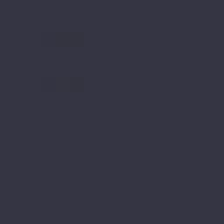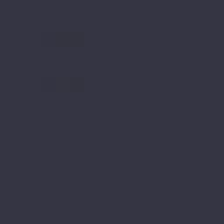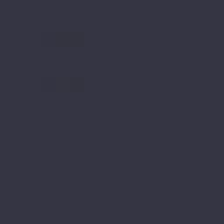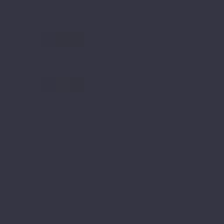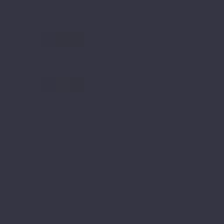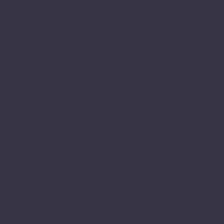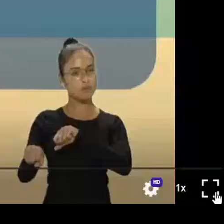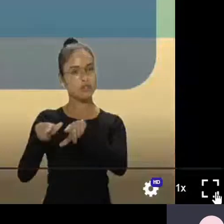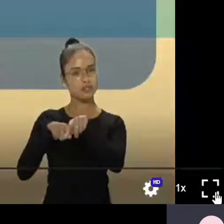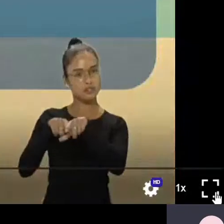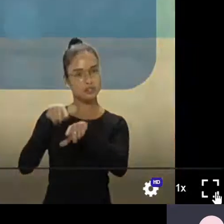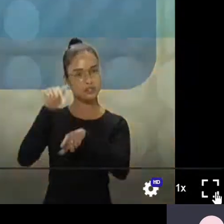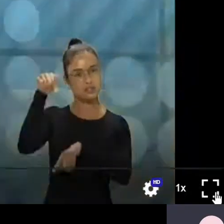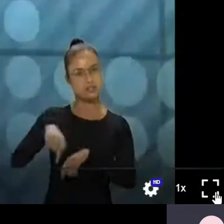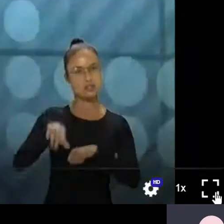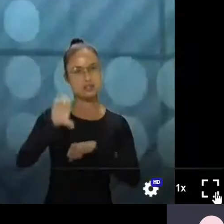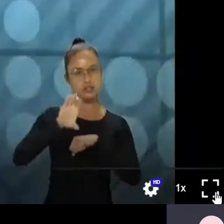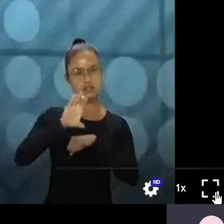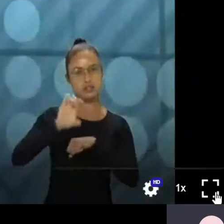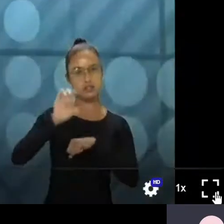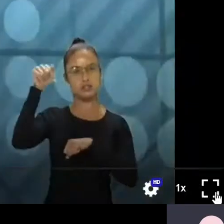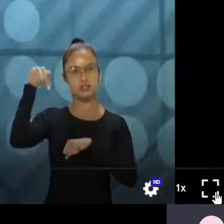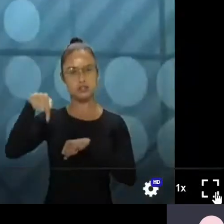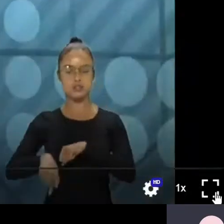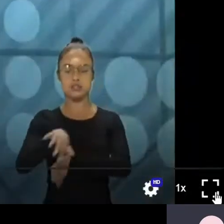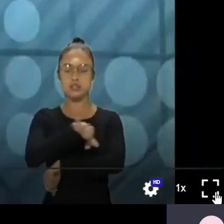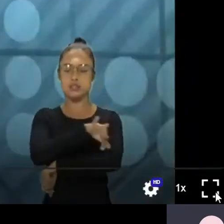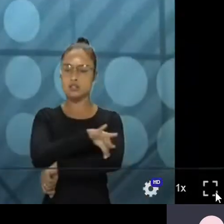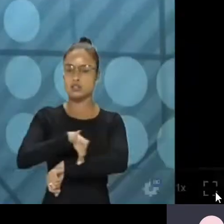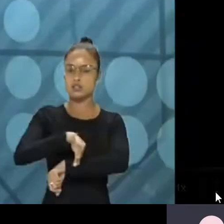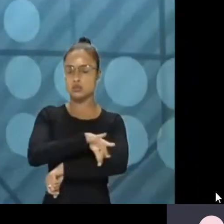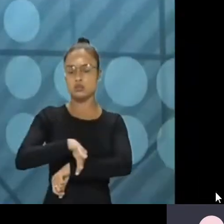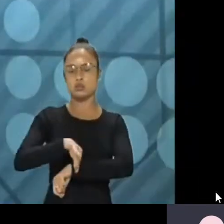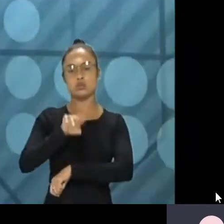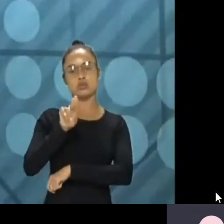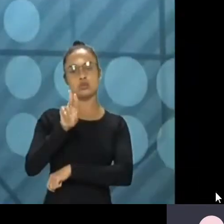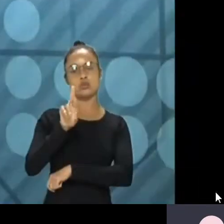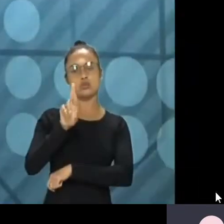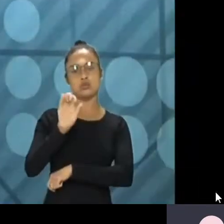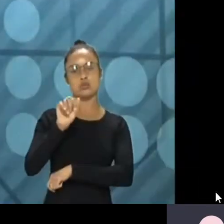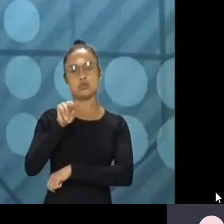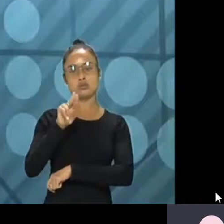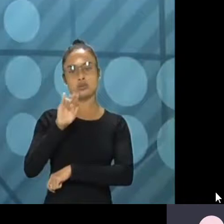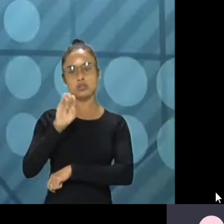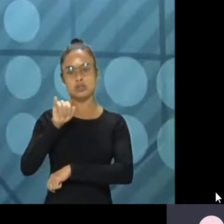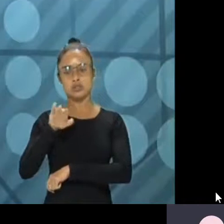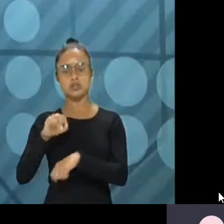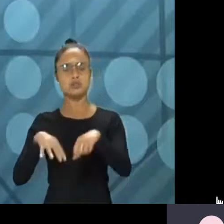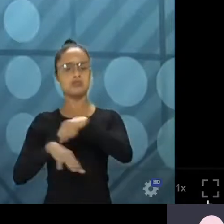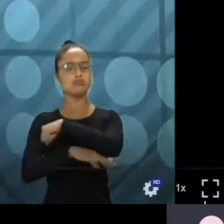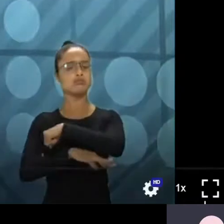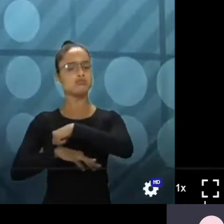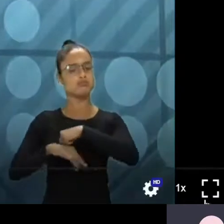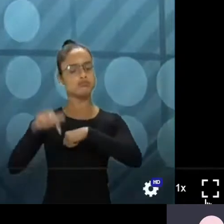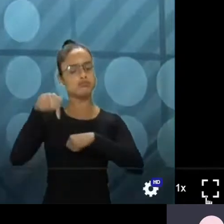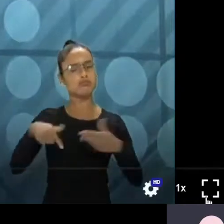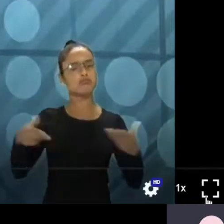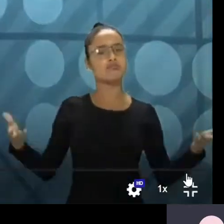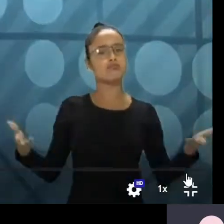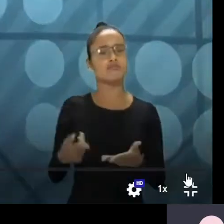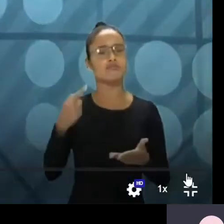Sou professora do curso de Arquitetura e Urbanismo. Nós vamos tratar nesta aula 3 a respeito da